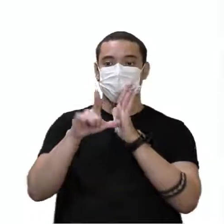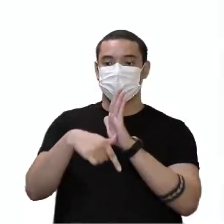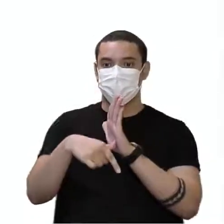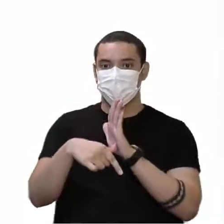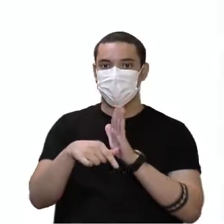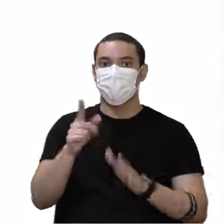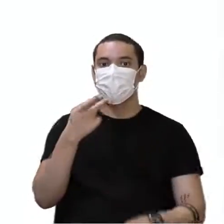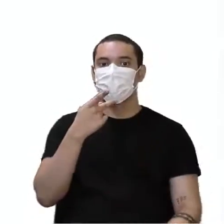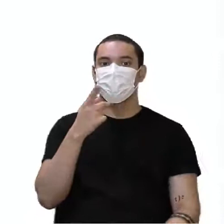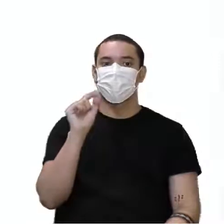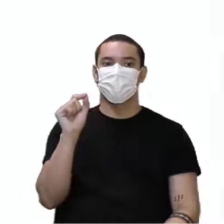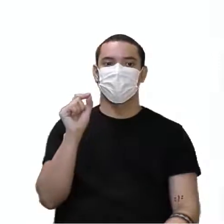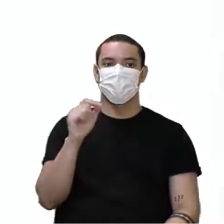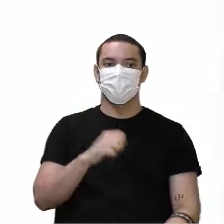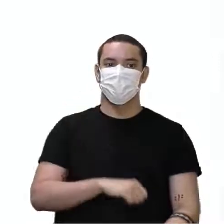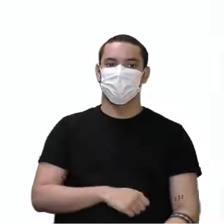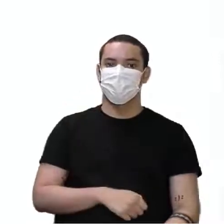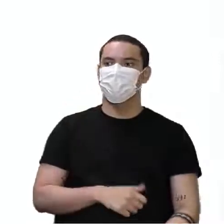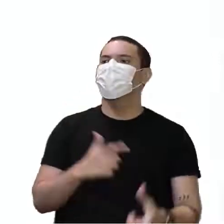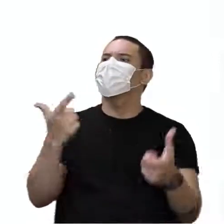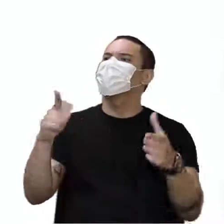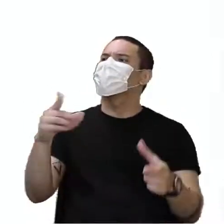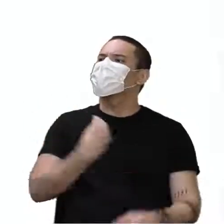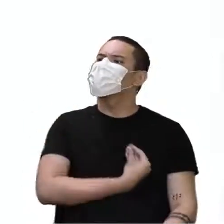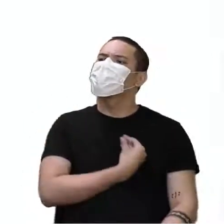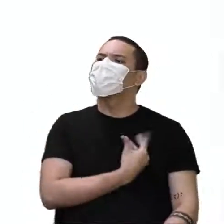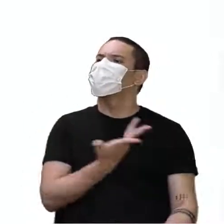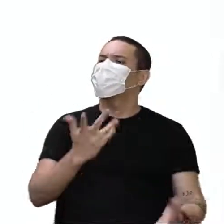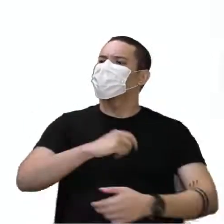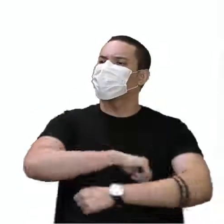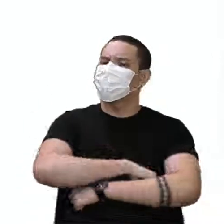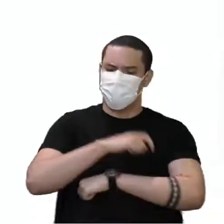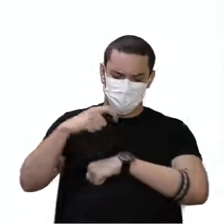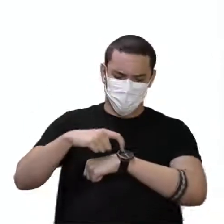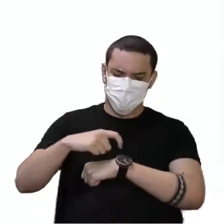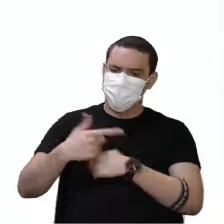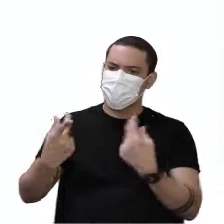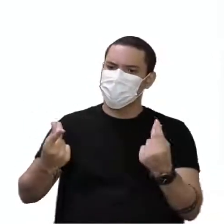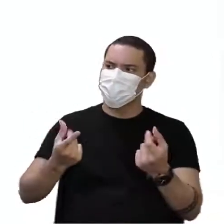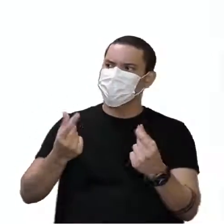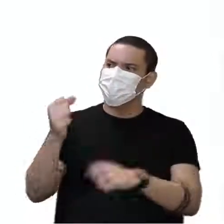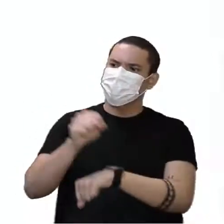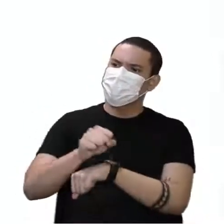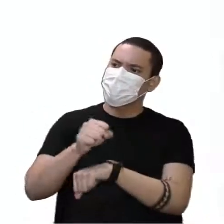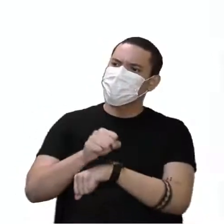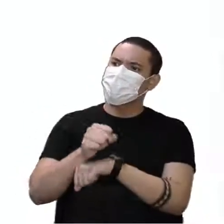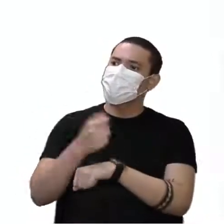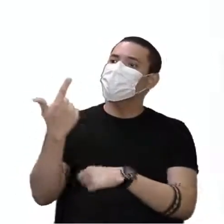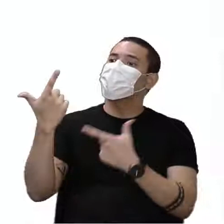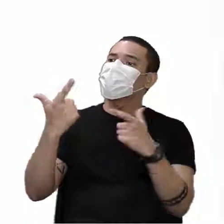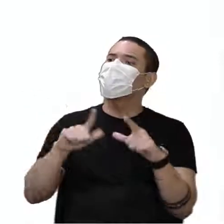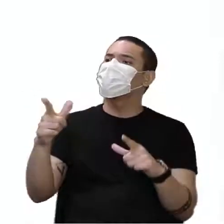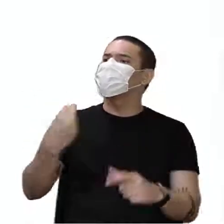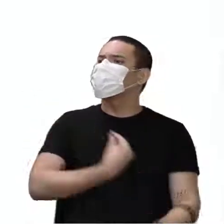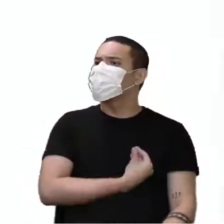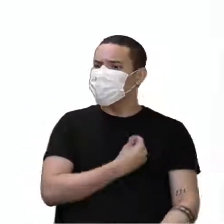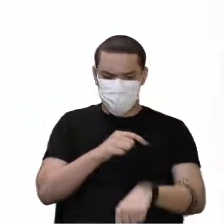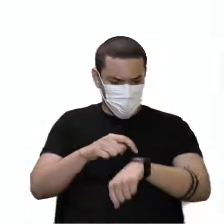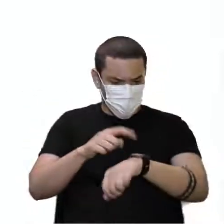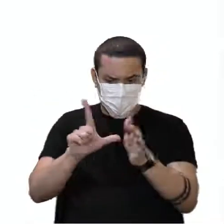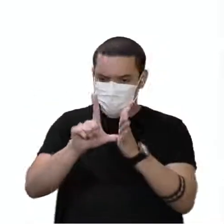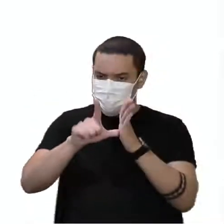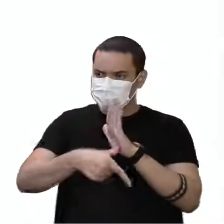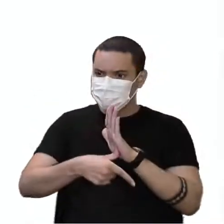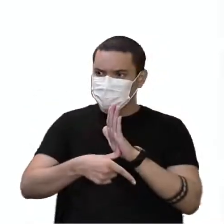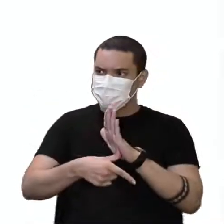fala... Caramba, onde é que você estava? Né? Onde é que você estava? Onde é que você se meteu? Esse tempo todo está atrasado. You